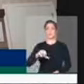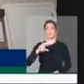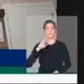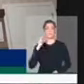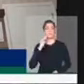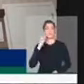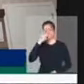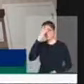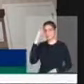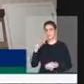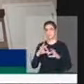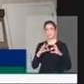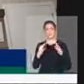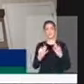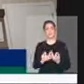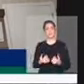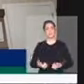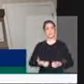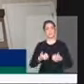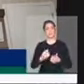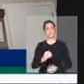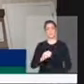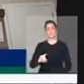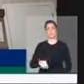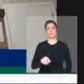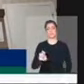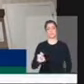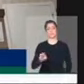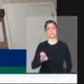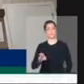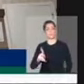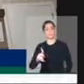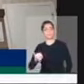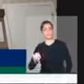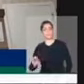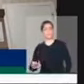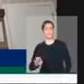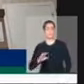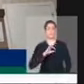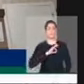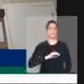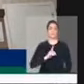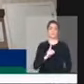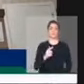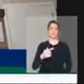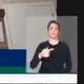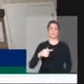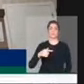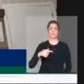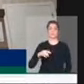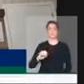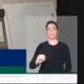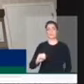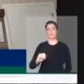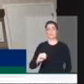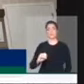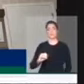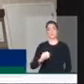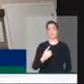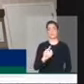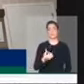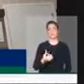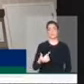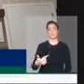recebem o bolsa família 0,5 do pib uma renda mensal de 174 162